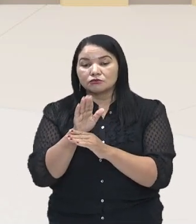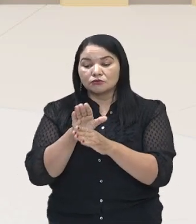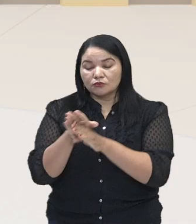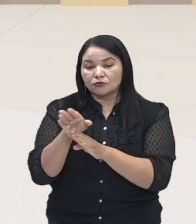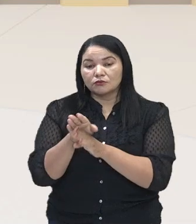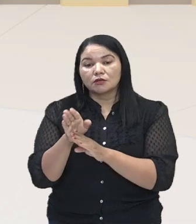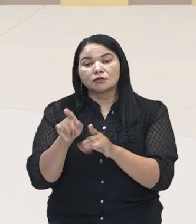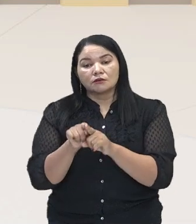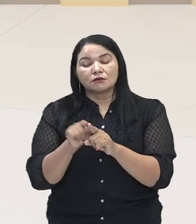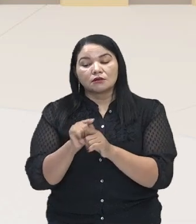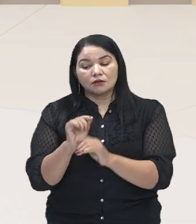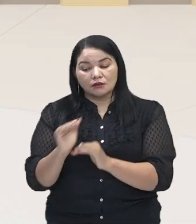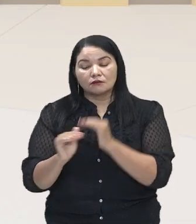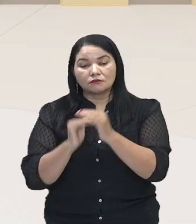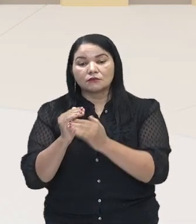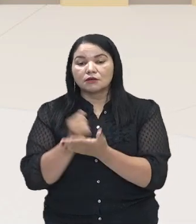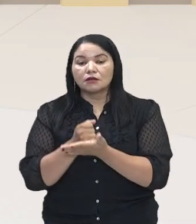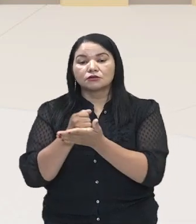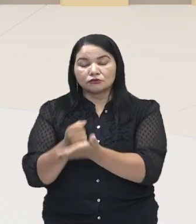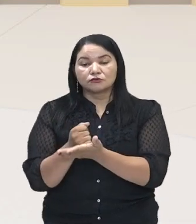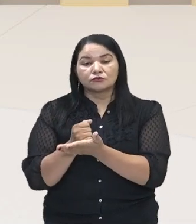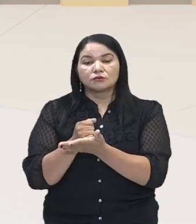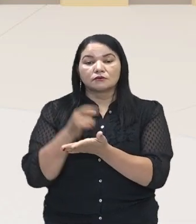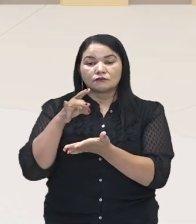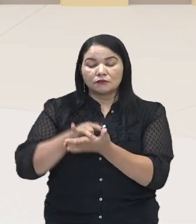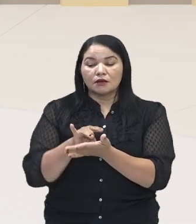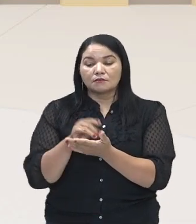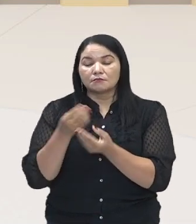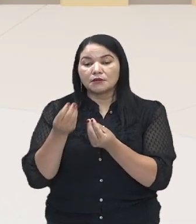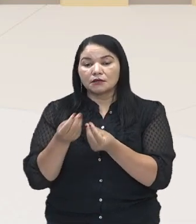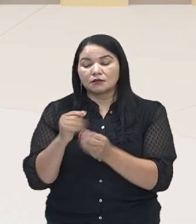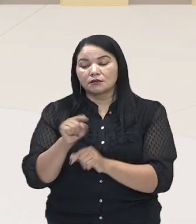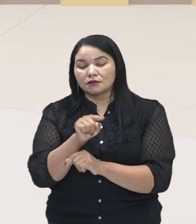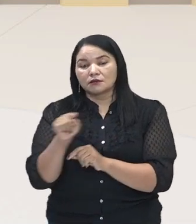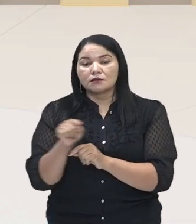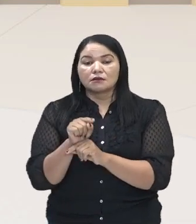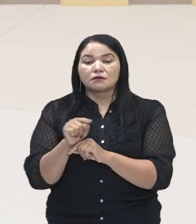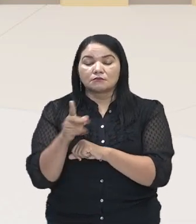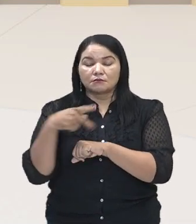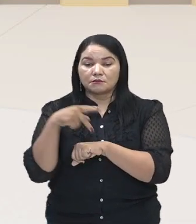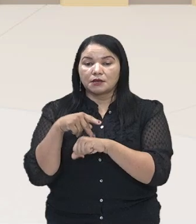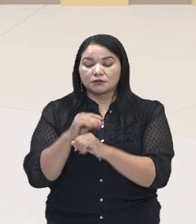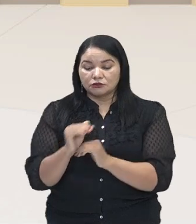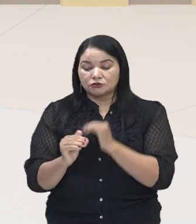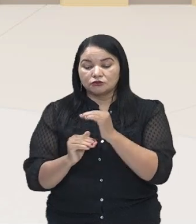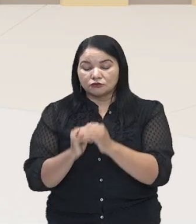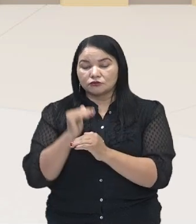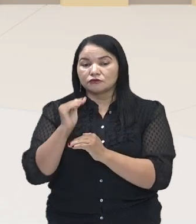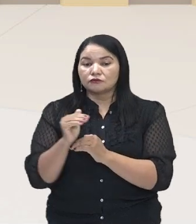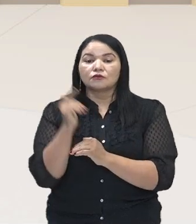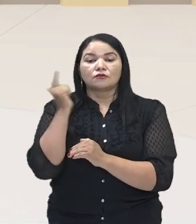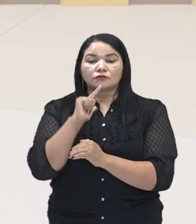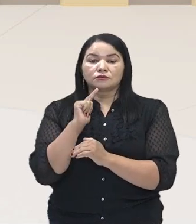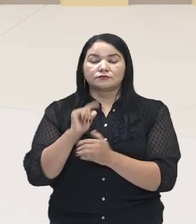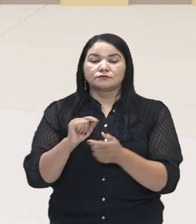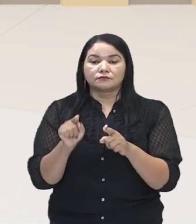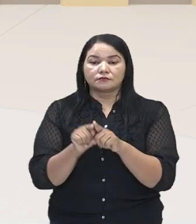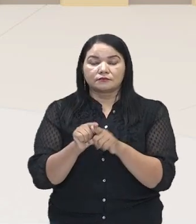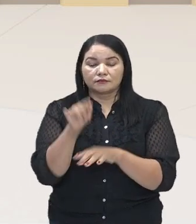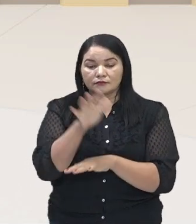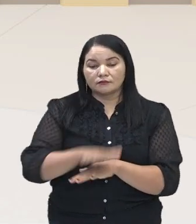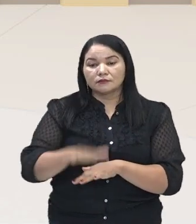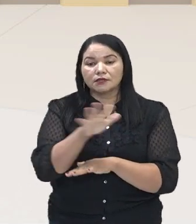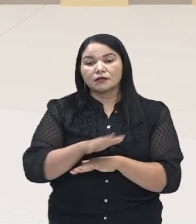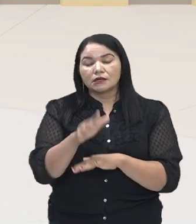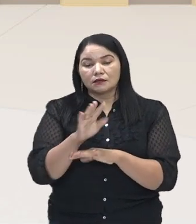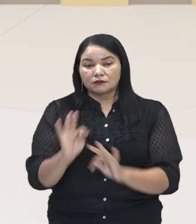grande avanço aí para que elas se desenvolvam, né? Nós temos também a área da tecnologia, dê